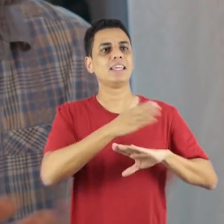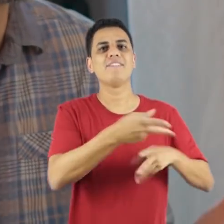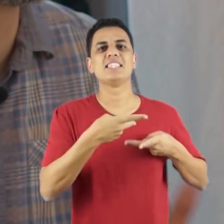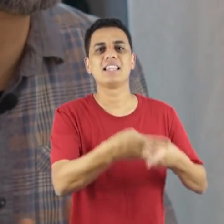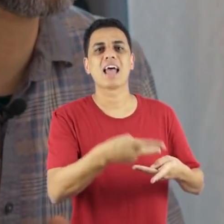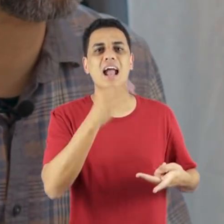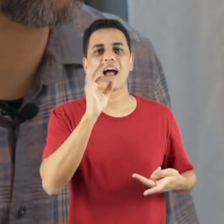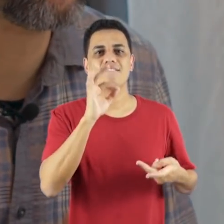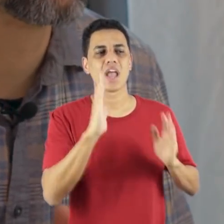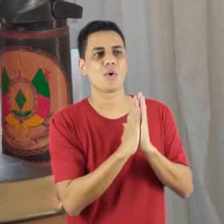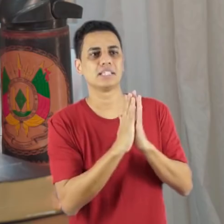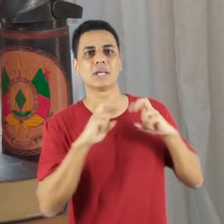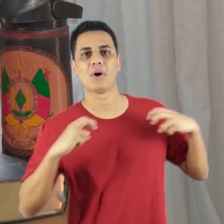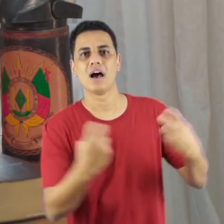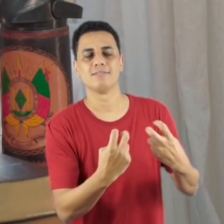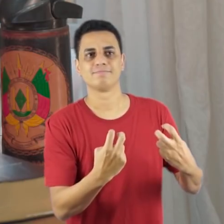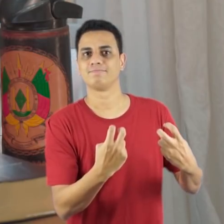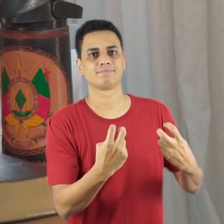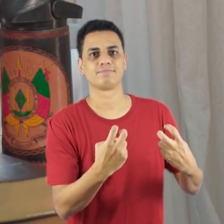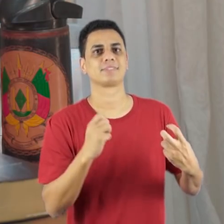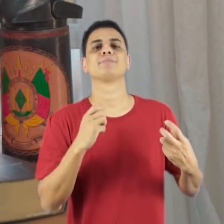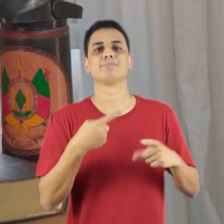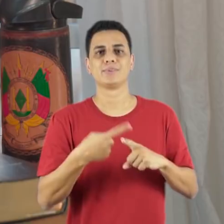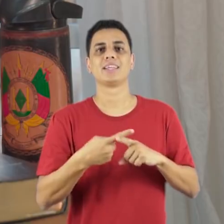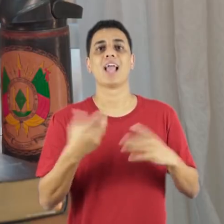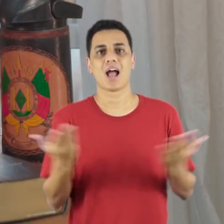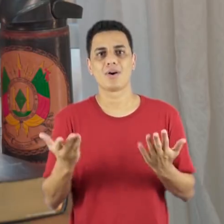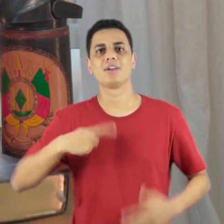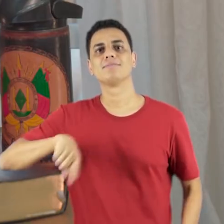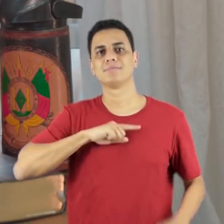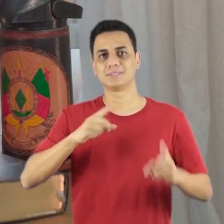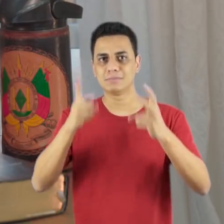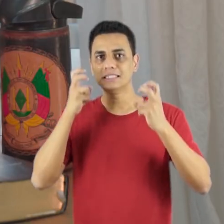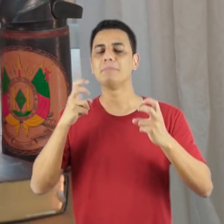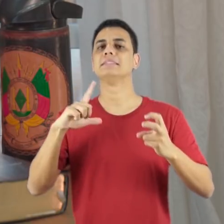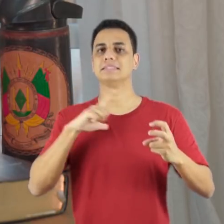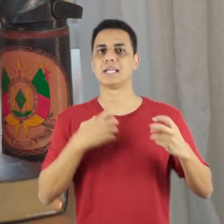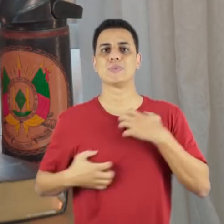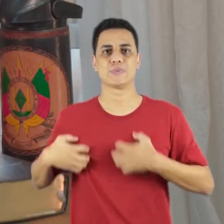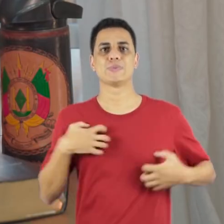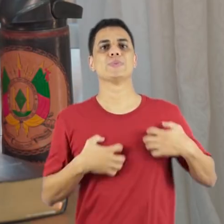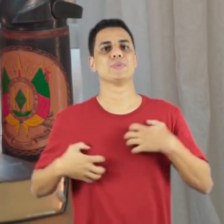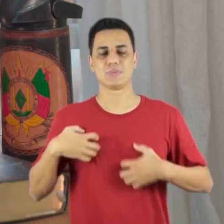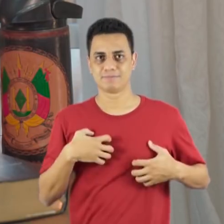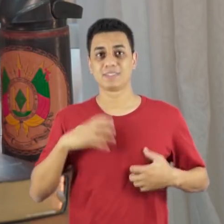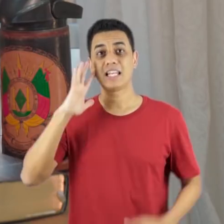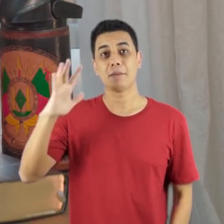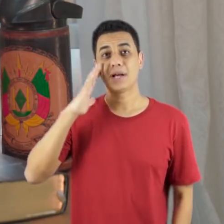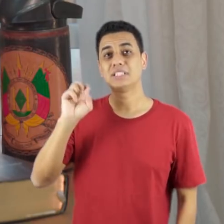ou para uma oração à mesa com os amigos. Se só de ouvir isso a gente já se dá conta do tamanho desse drama, imagina para